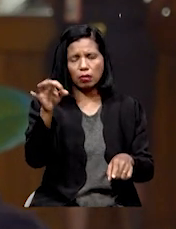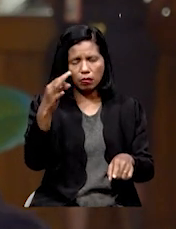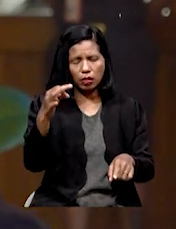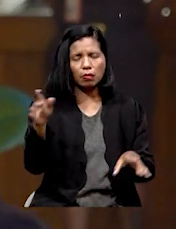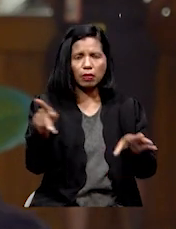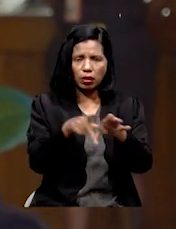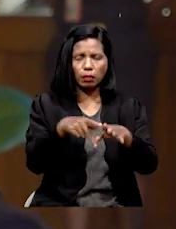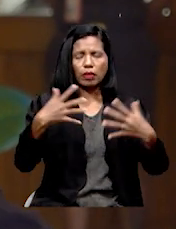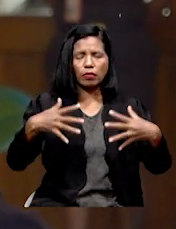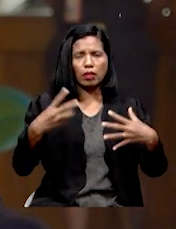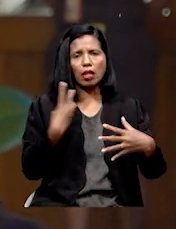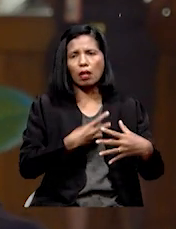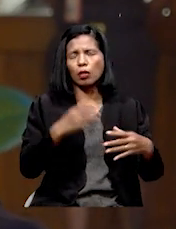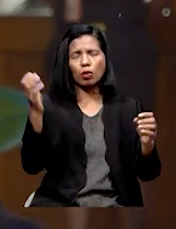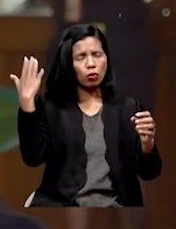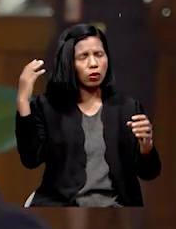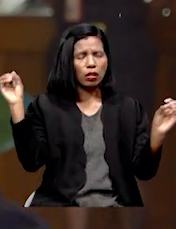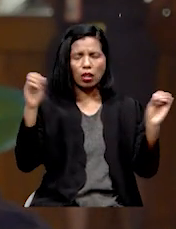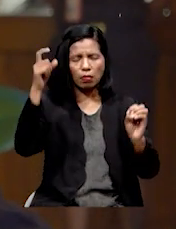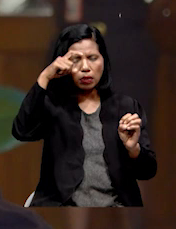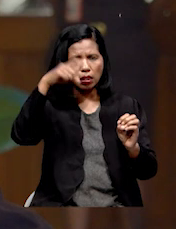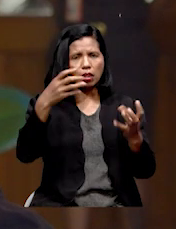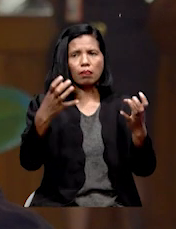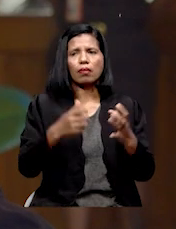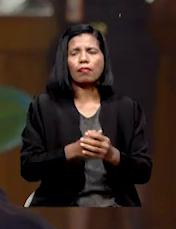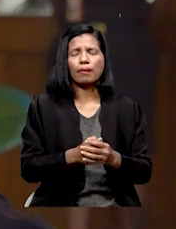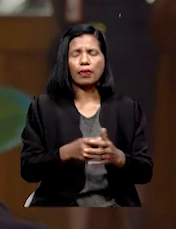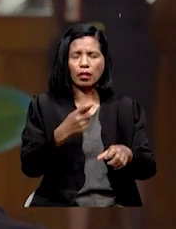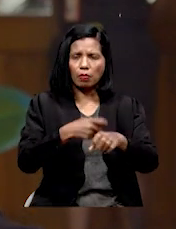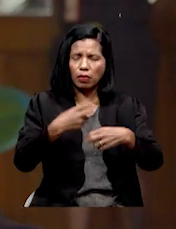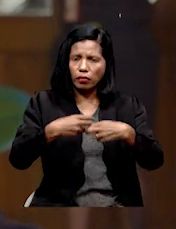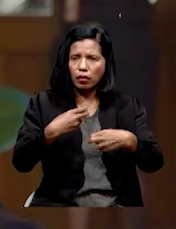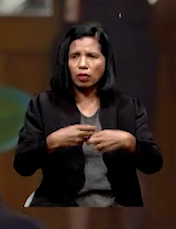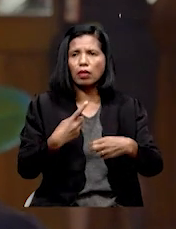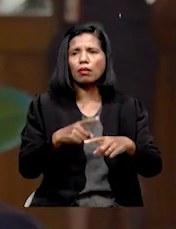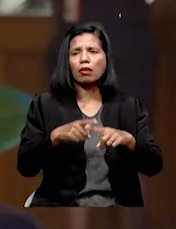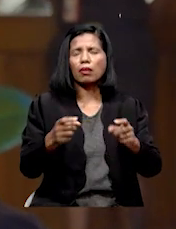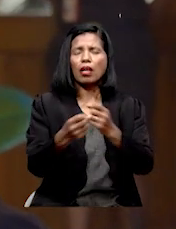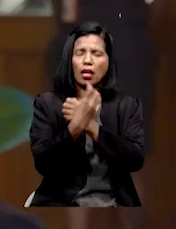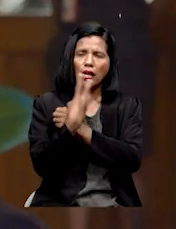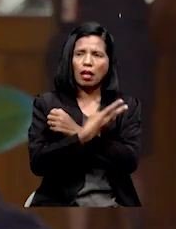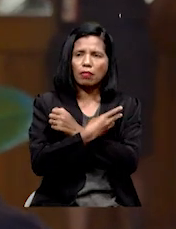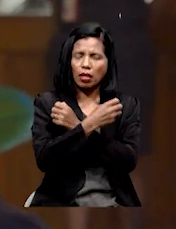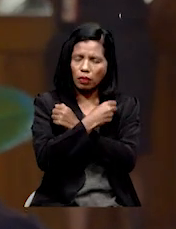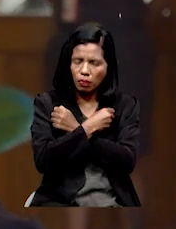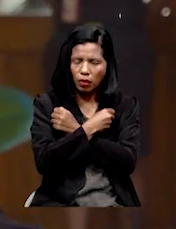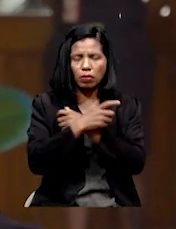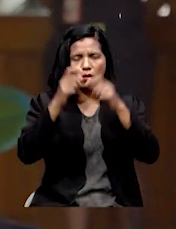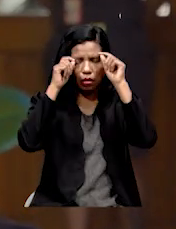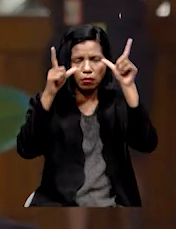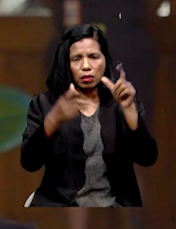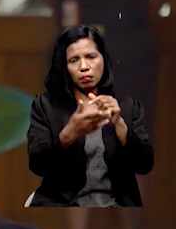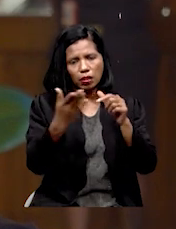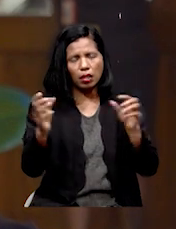Ami uluk ne la matenek barat situasyon angat liu mas am hadomi los timor ohi ne imla dong